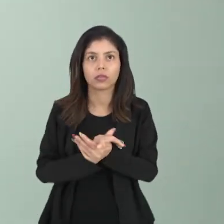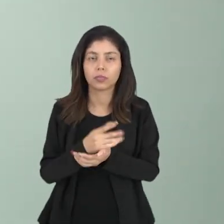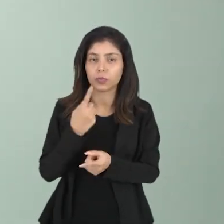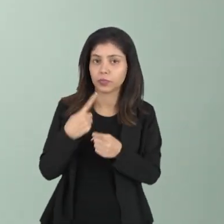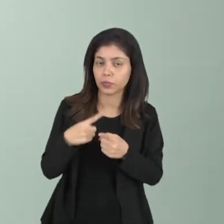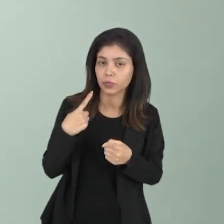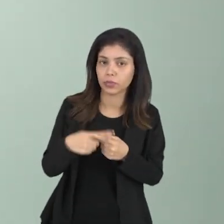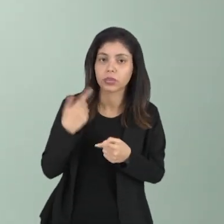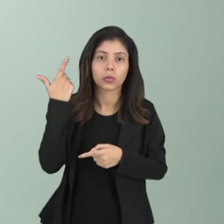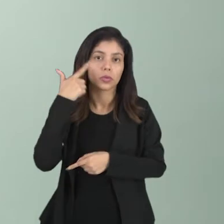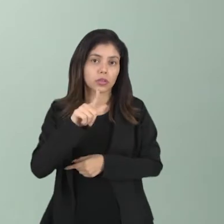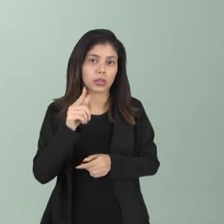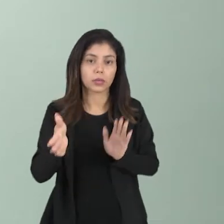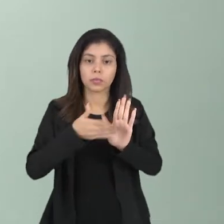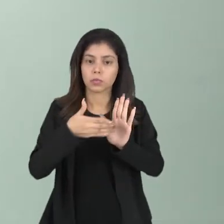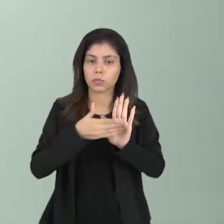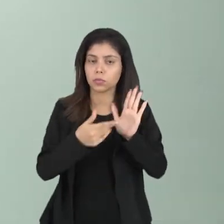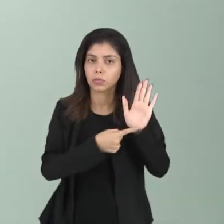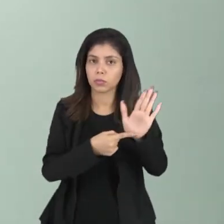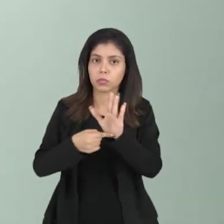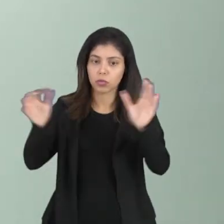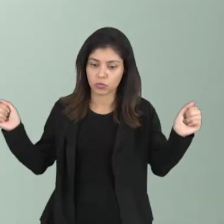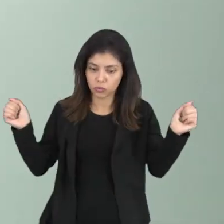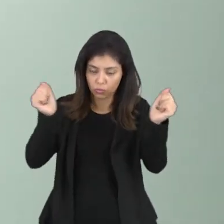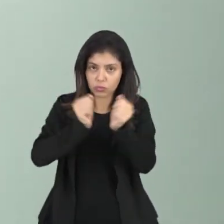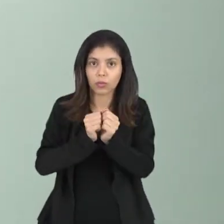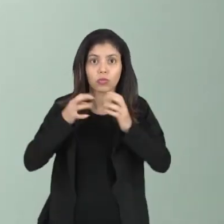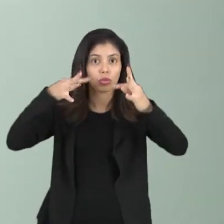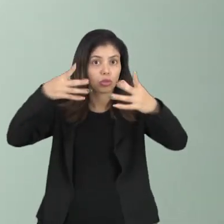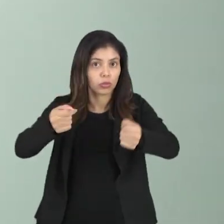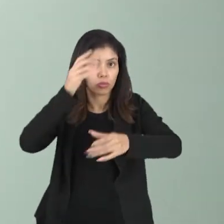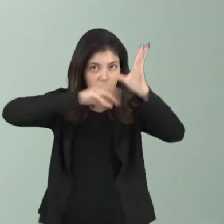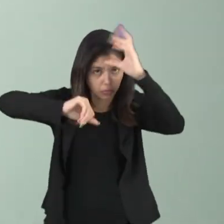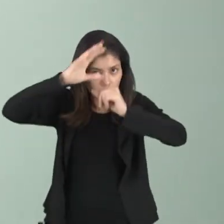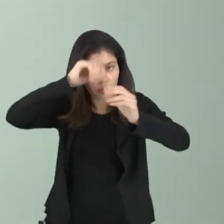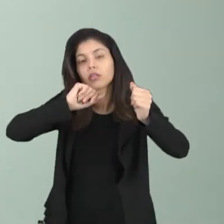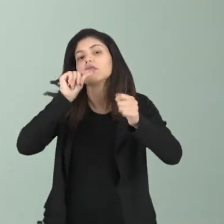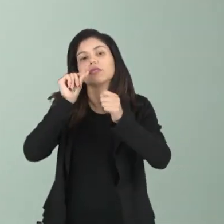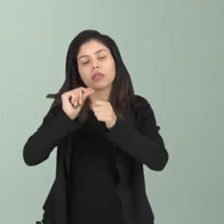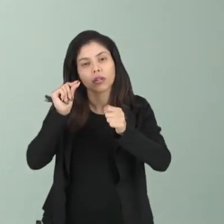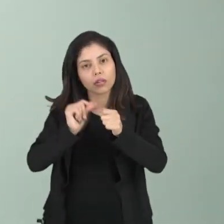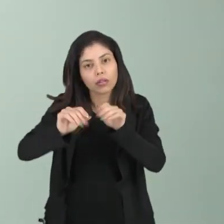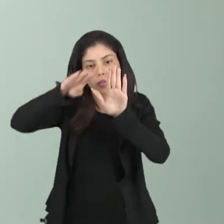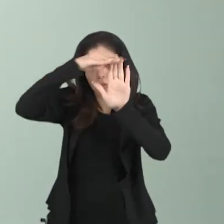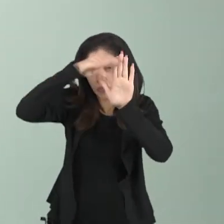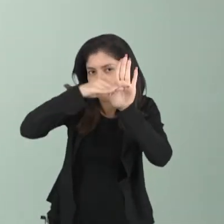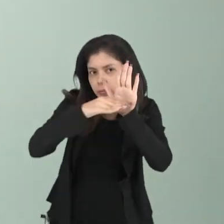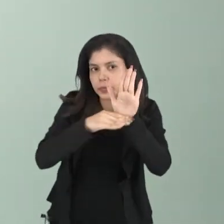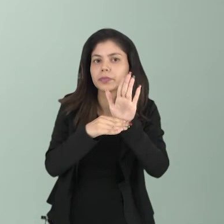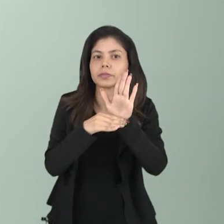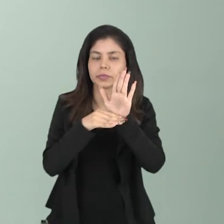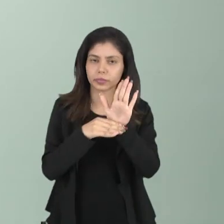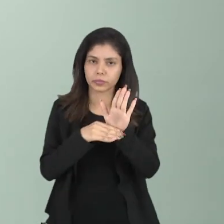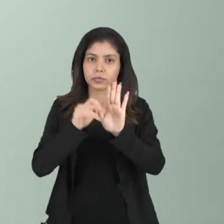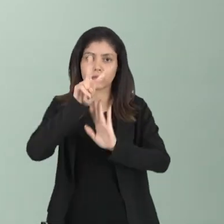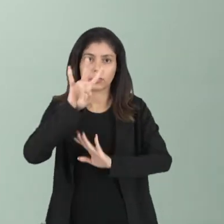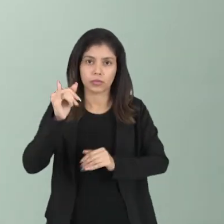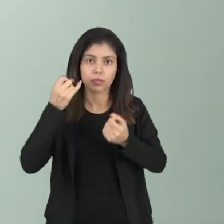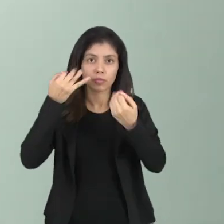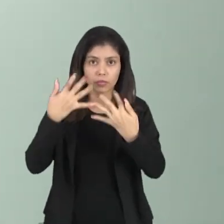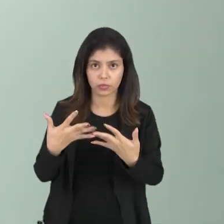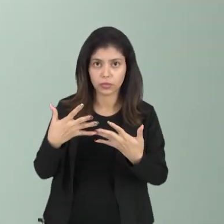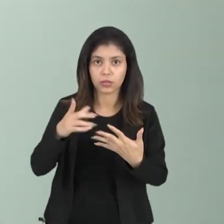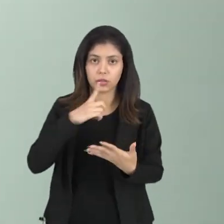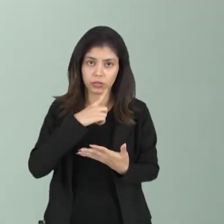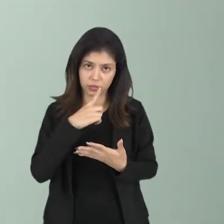ele consegue provar, juntar os conhecimentos, né, formular categorias desse conhecimento. Ele vai dizer que existe